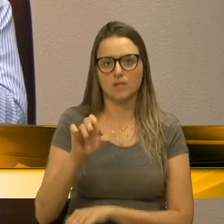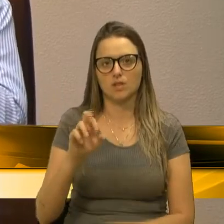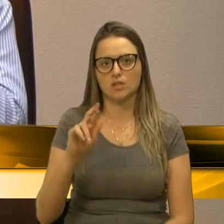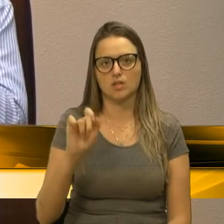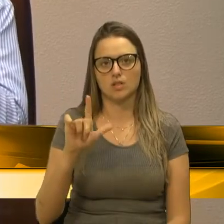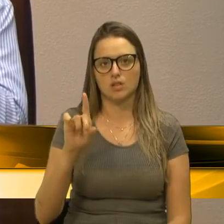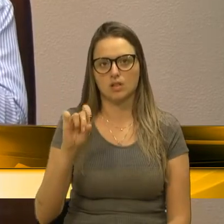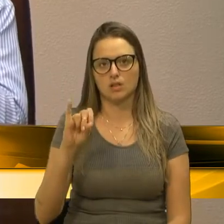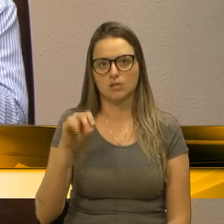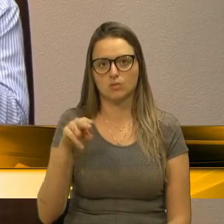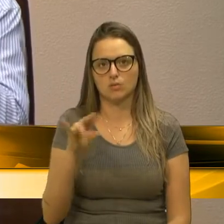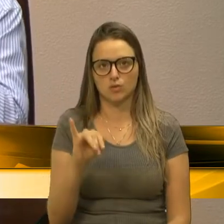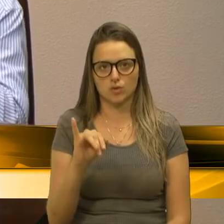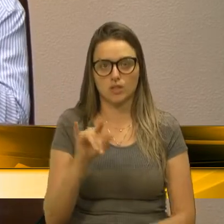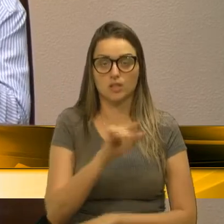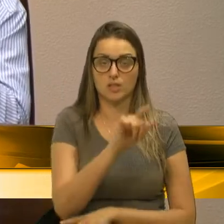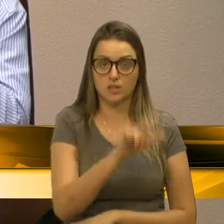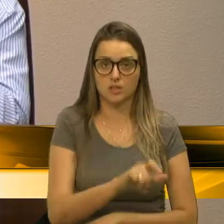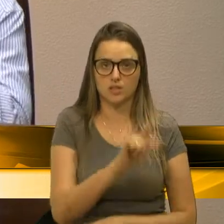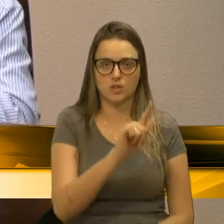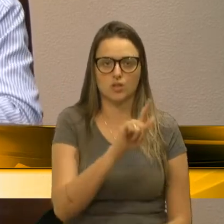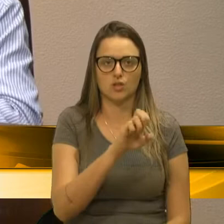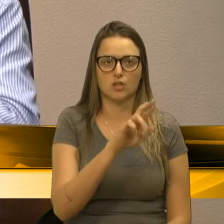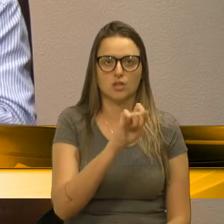Oliveira. Então, eu comecei